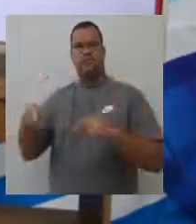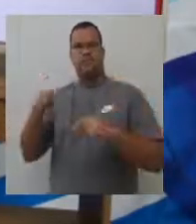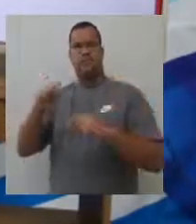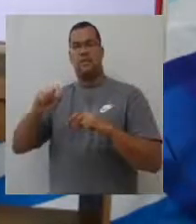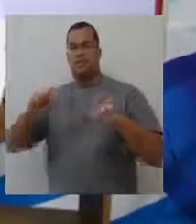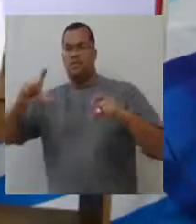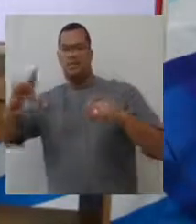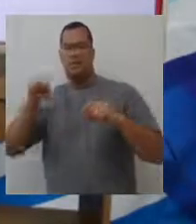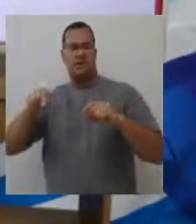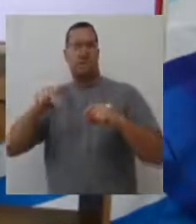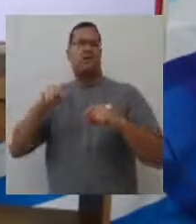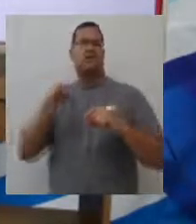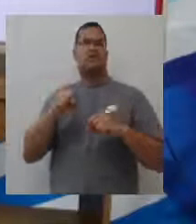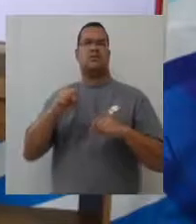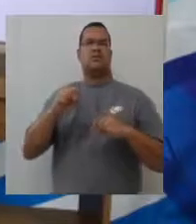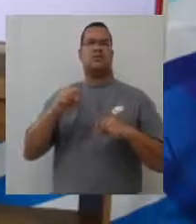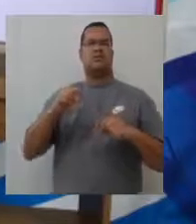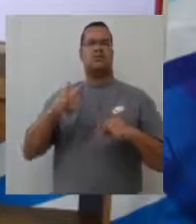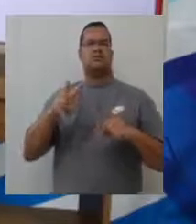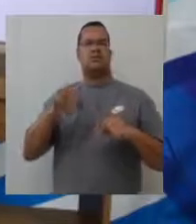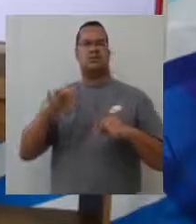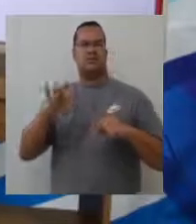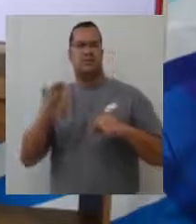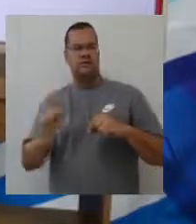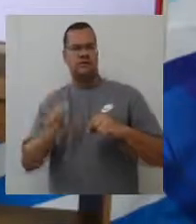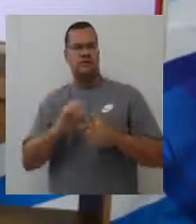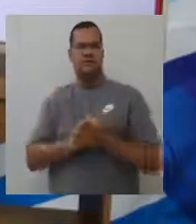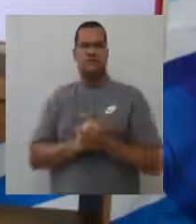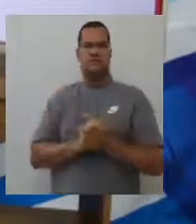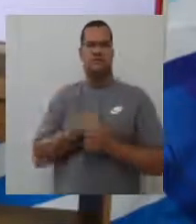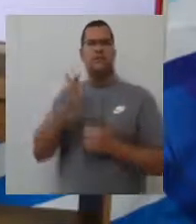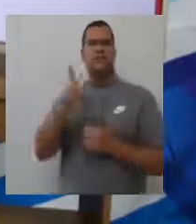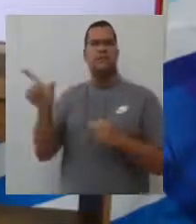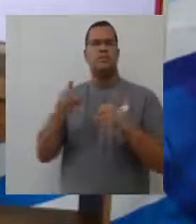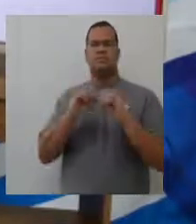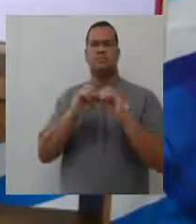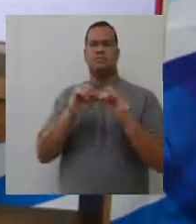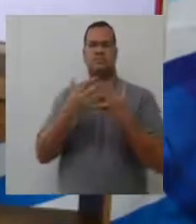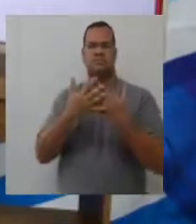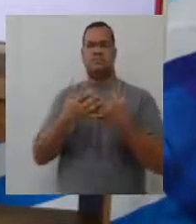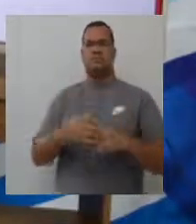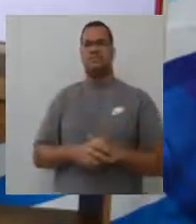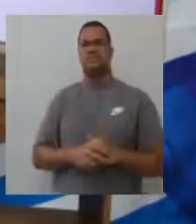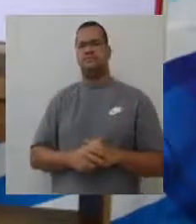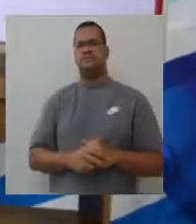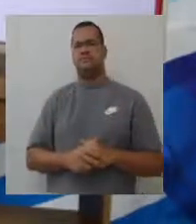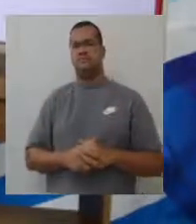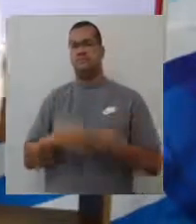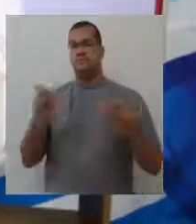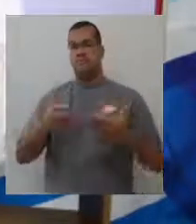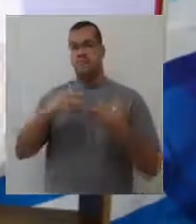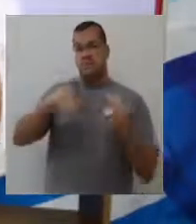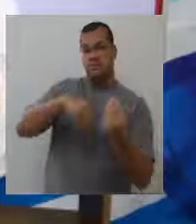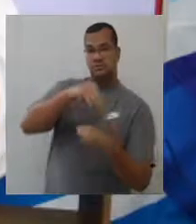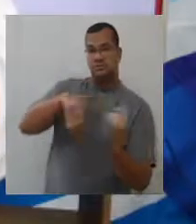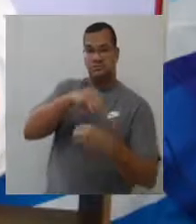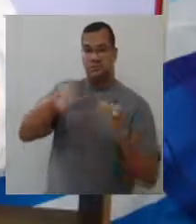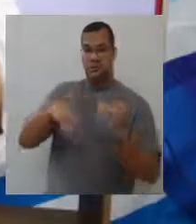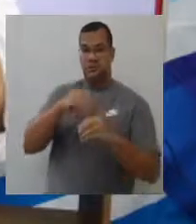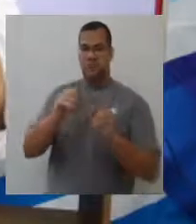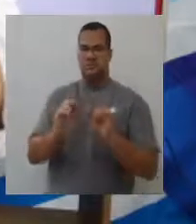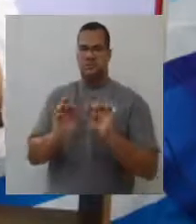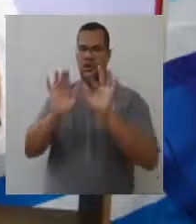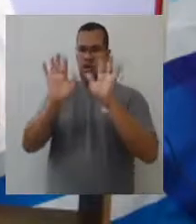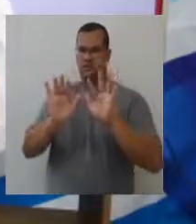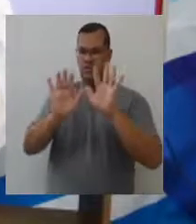maior quantidade. Ok? Vamos para o próximo slide. Então, solução gasosa. Então, já sei,